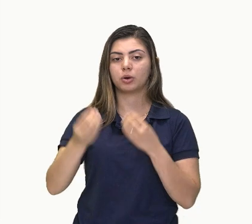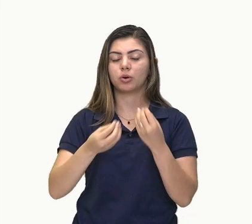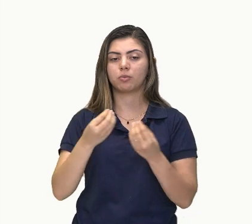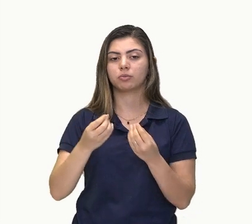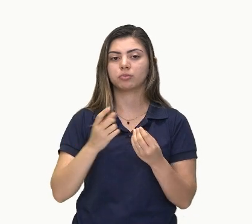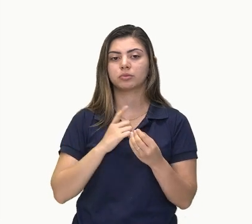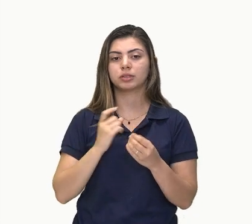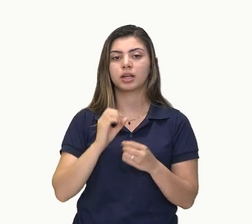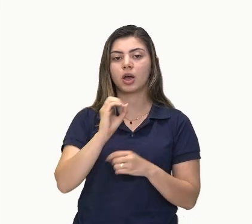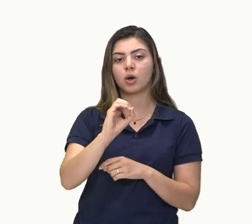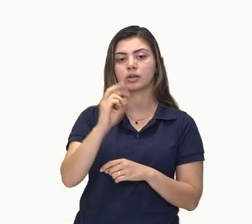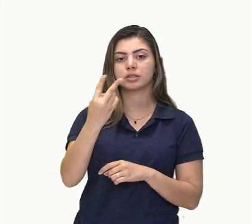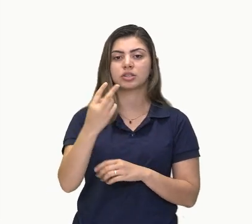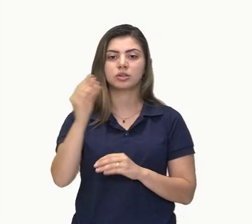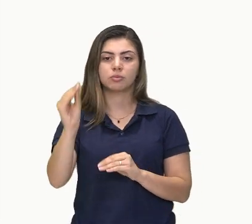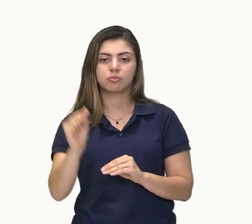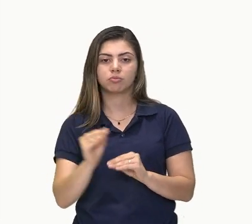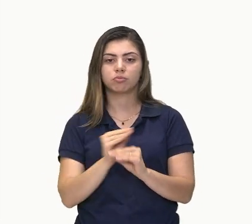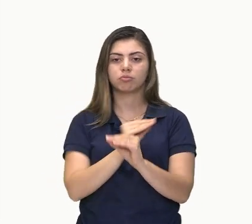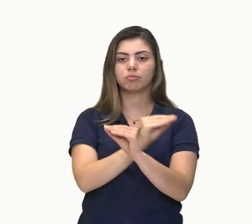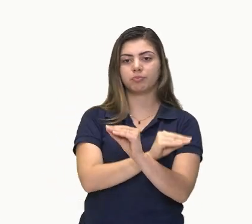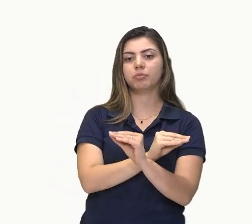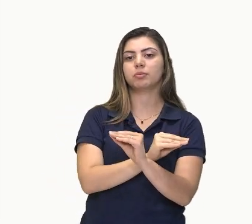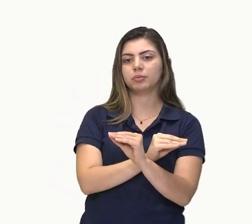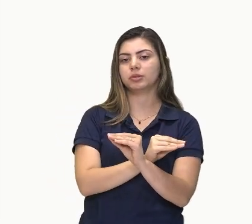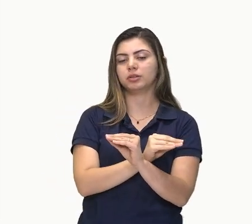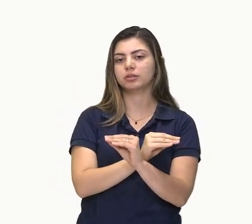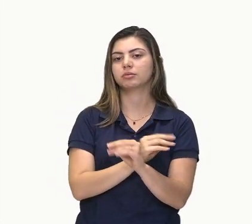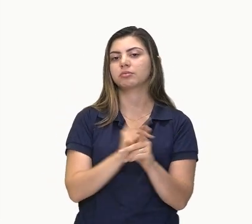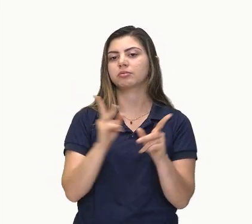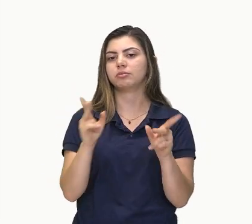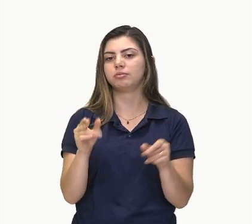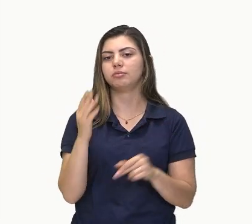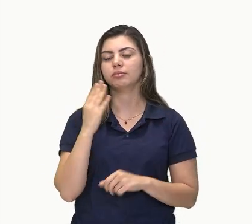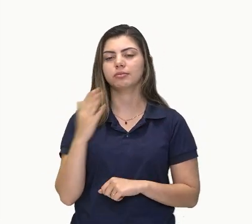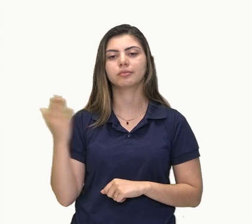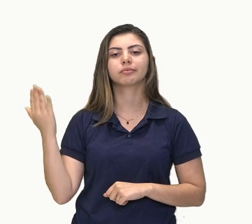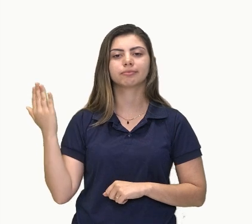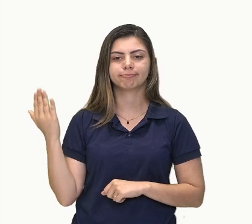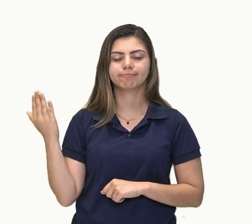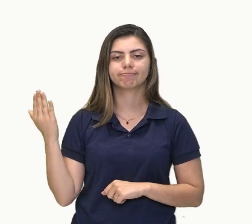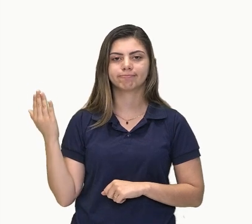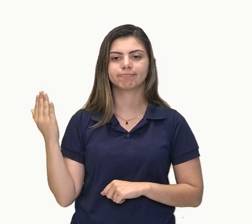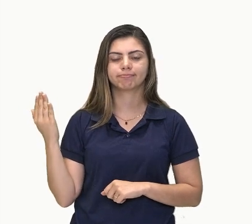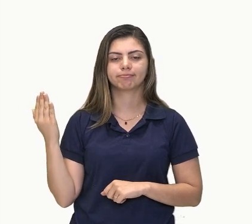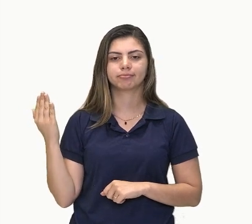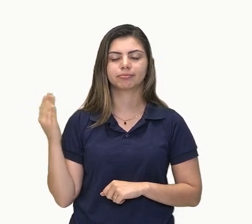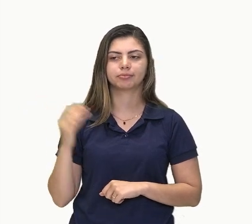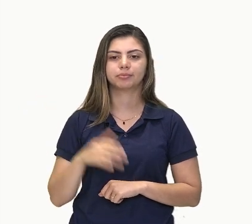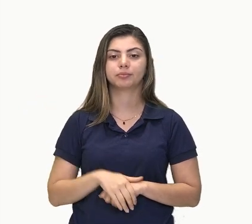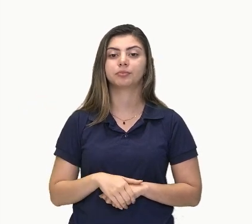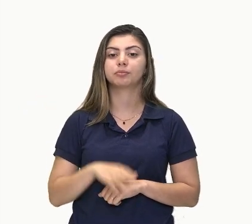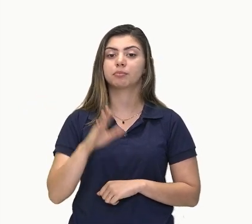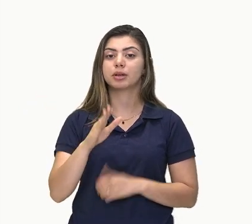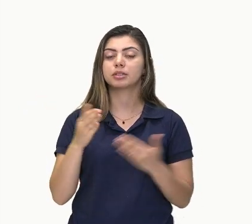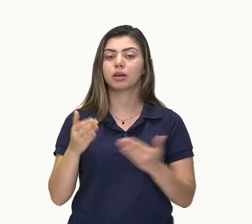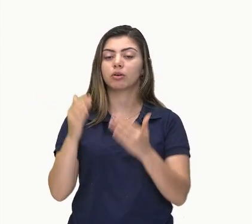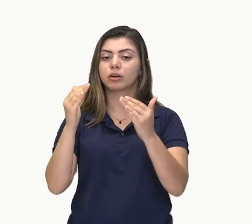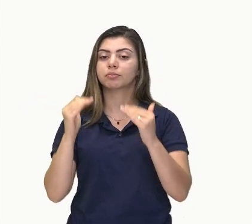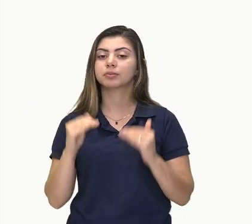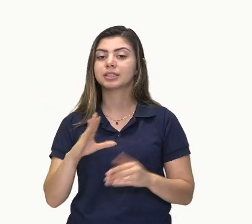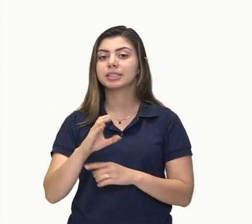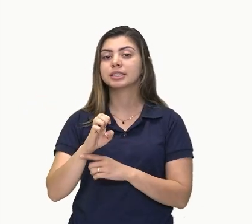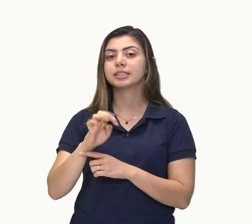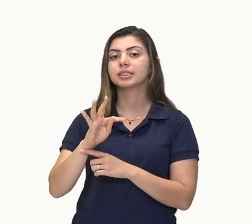hidrogênio vai descer. Olha, o hidrogênio aqui, ó, e a dupla aqui, ó, tá? Na cetona, o que